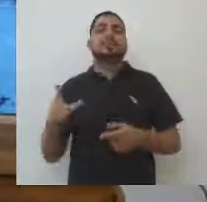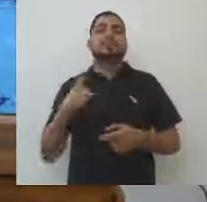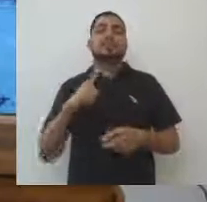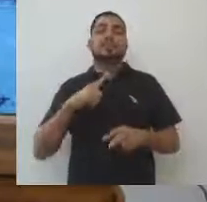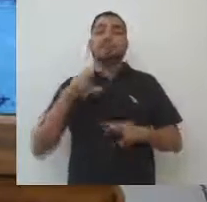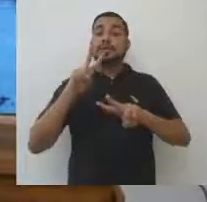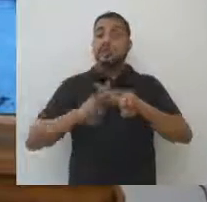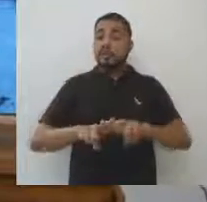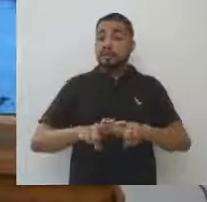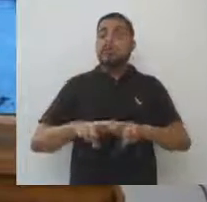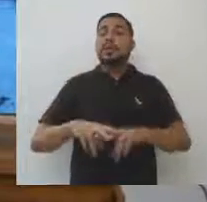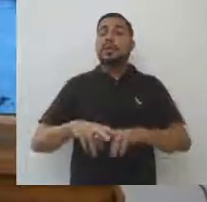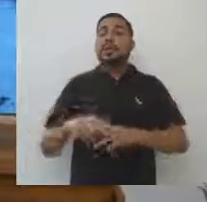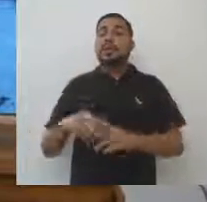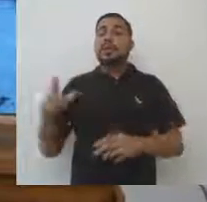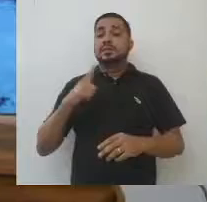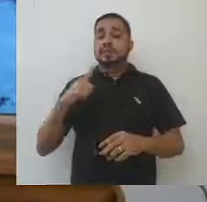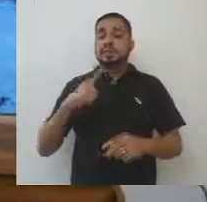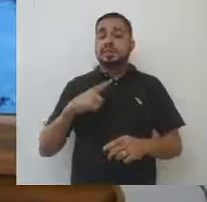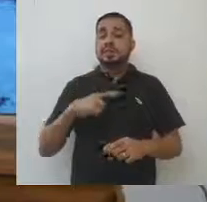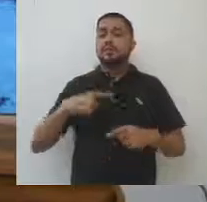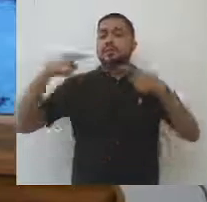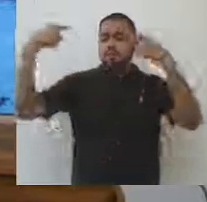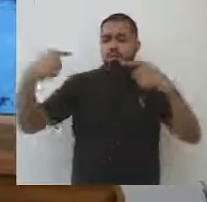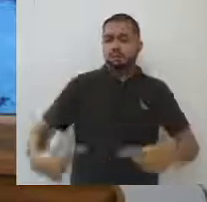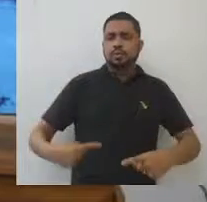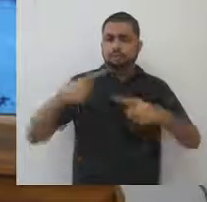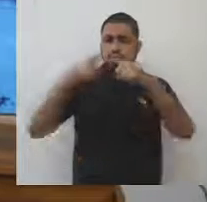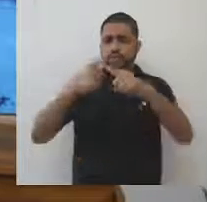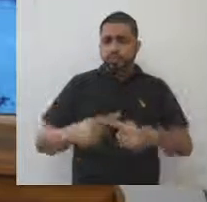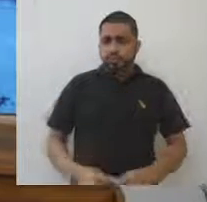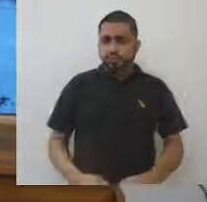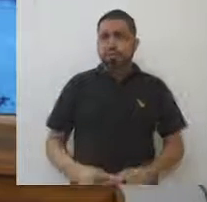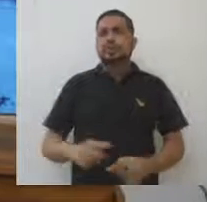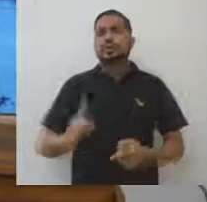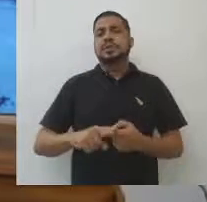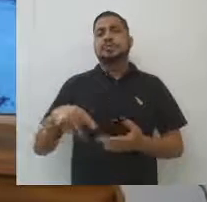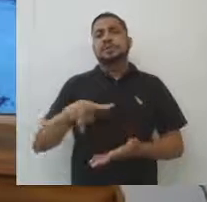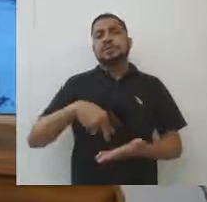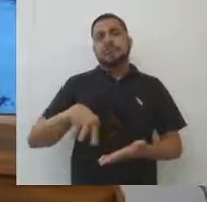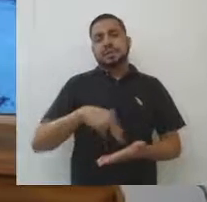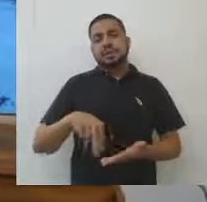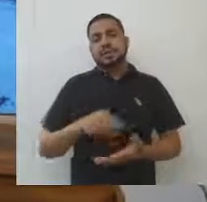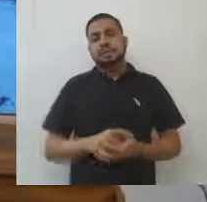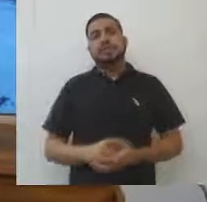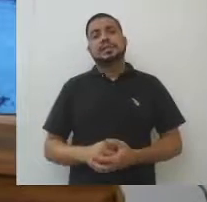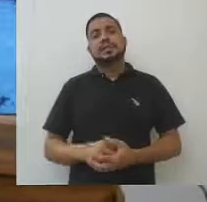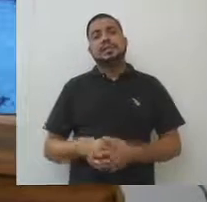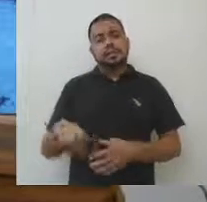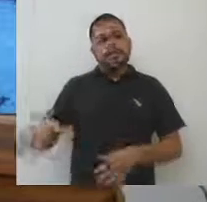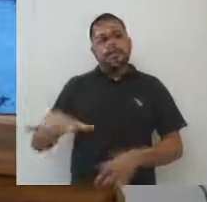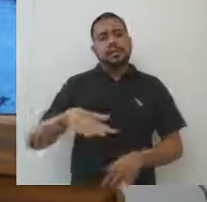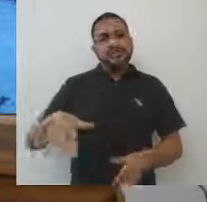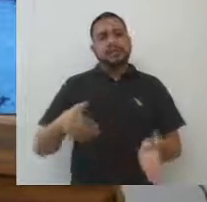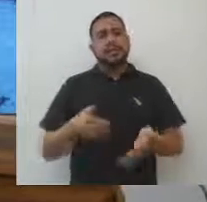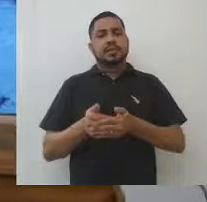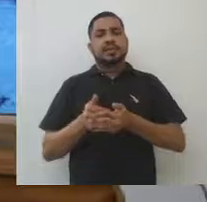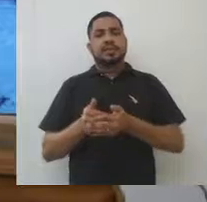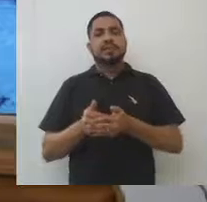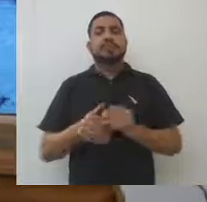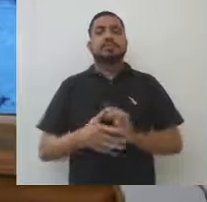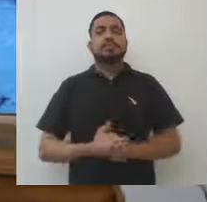É importante que a gente tem concursos de danças também nesses ambientes fechados.